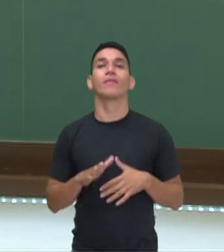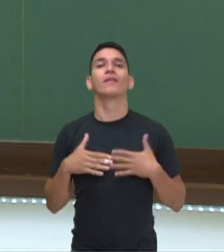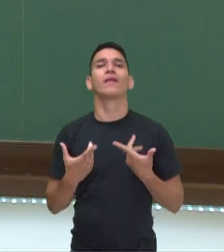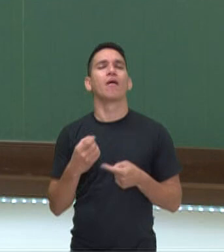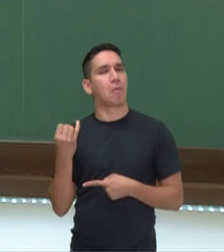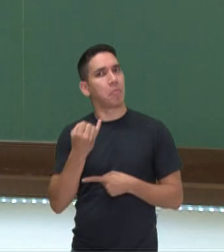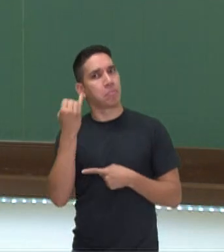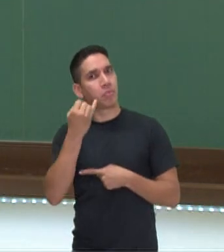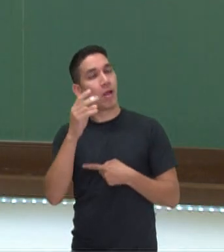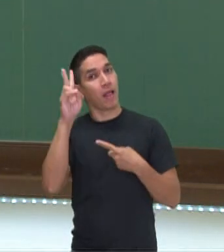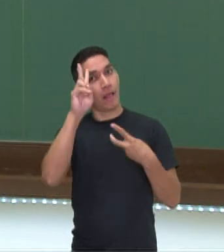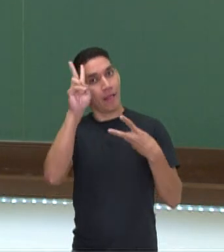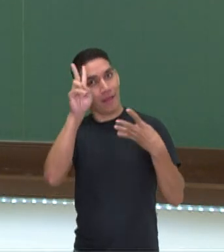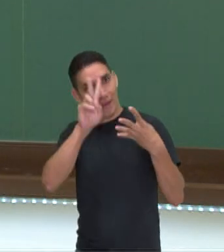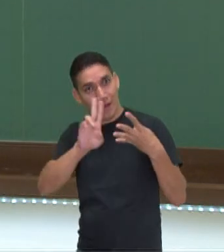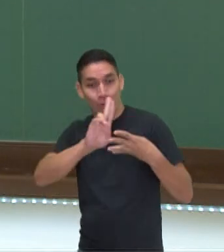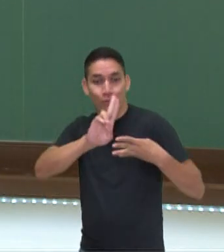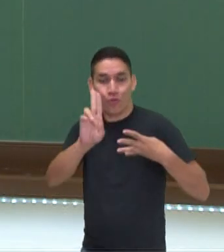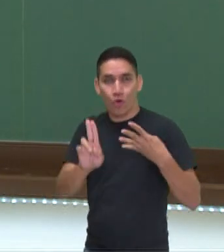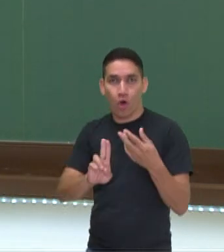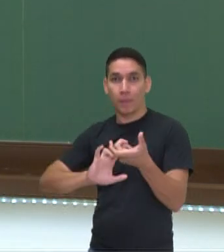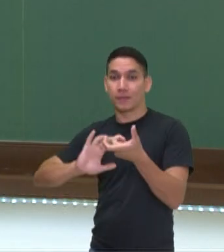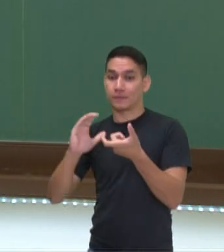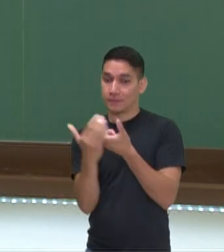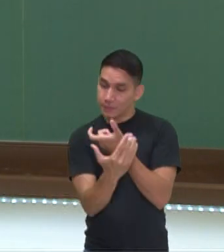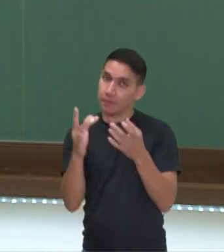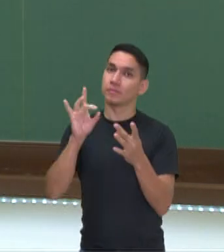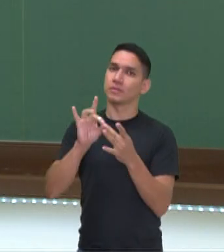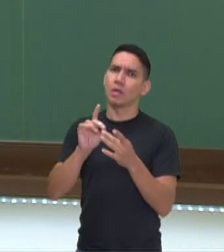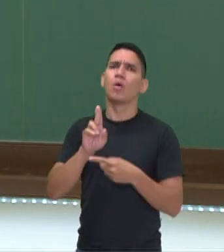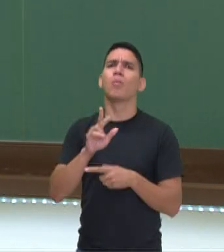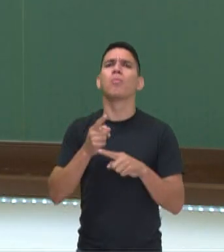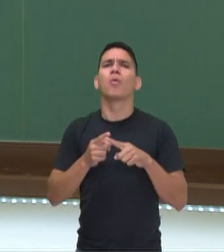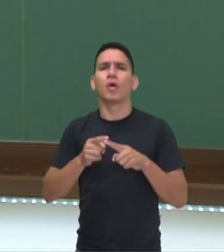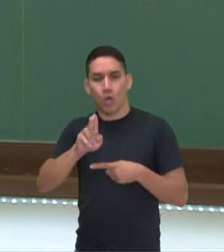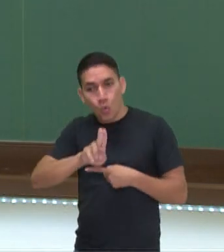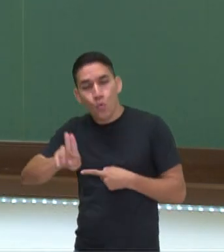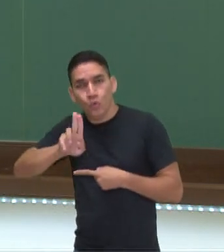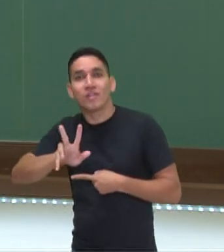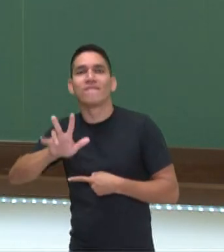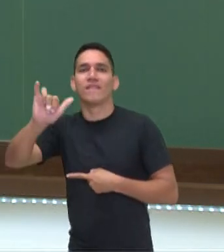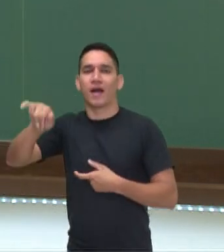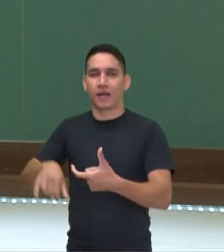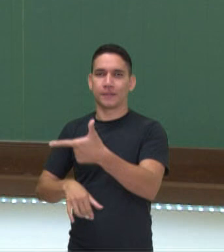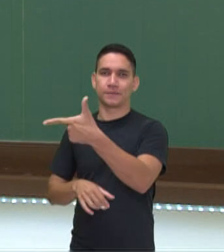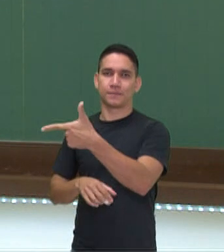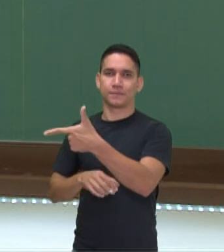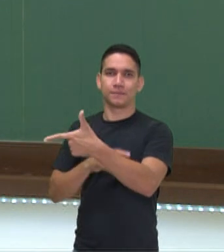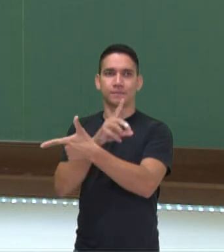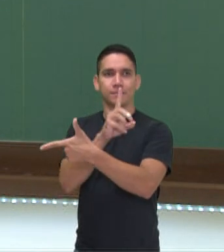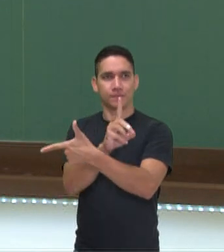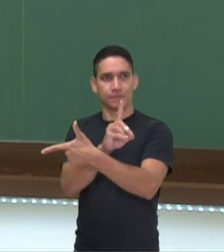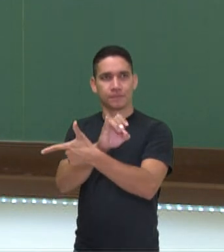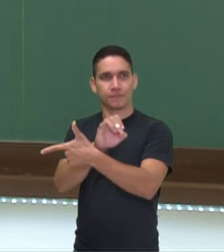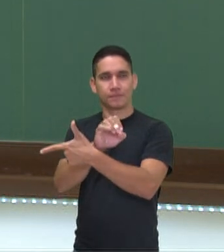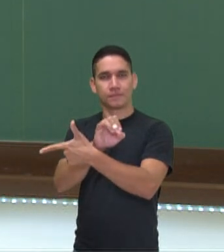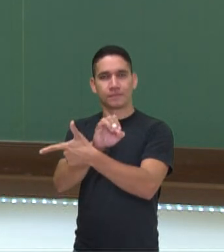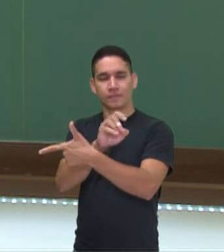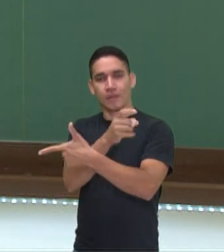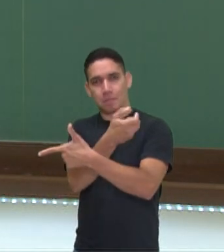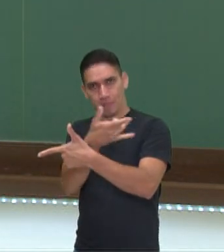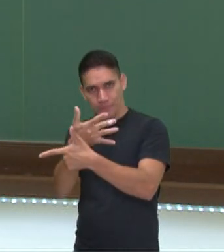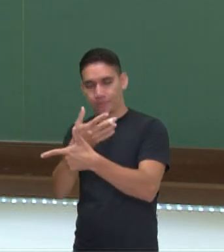lembrar desses conceitos porque vamos utilizar muito esses conceitos nas próximas aulas Ok